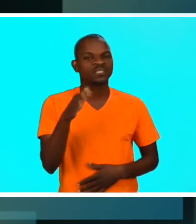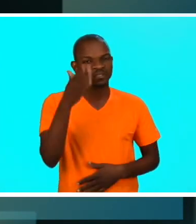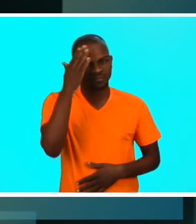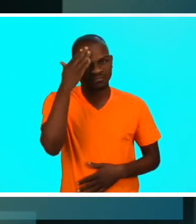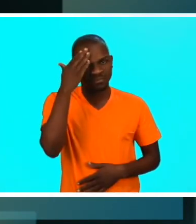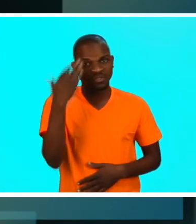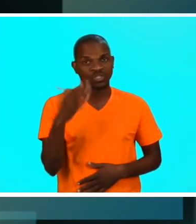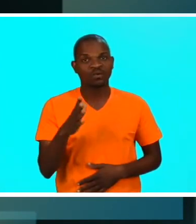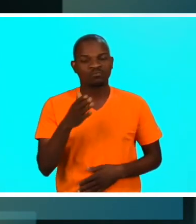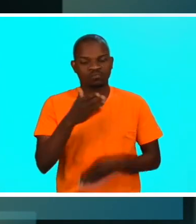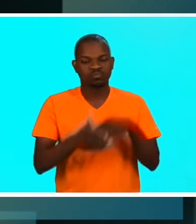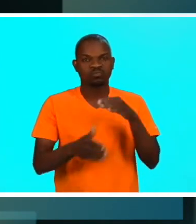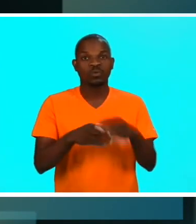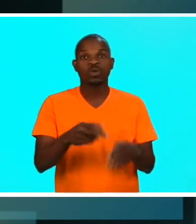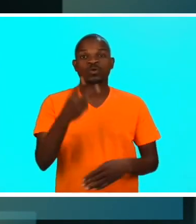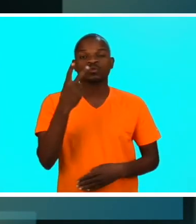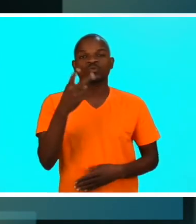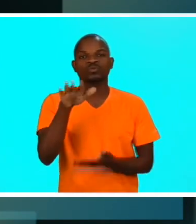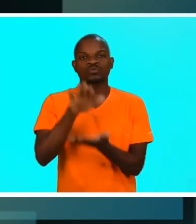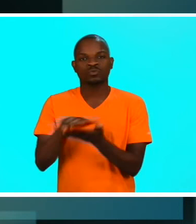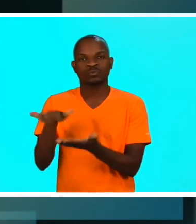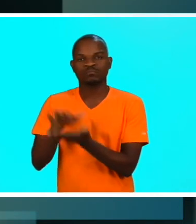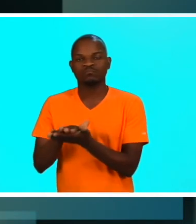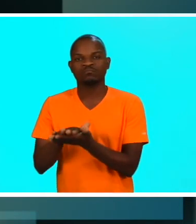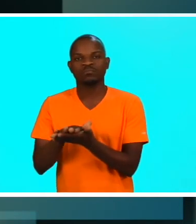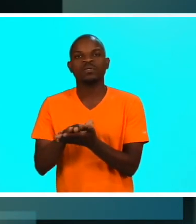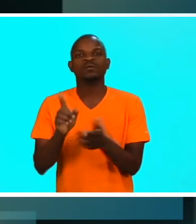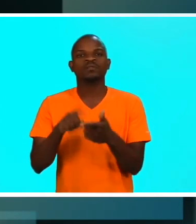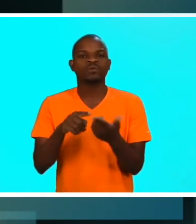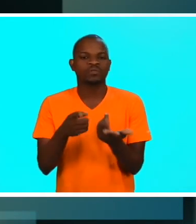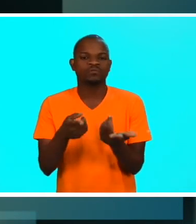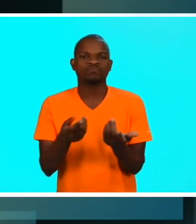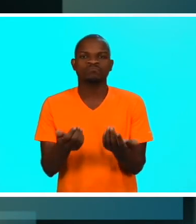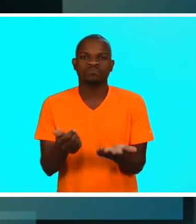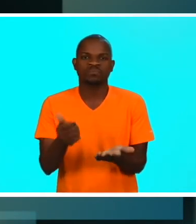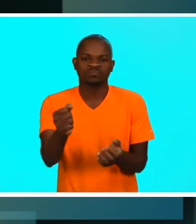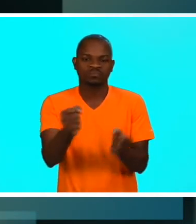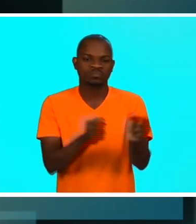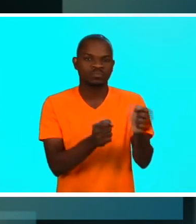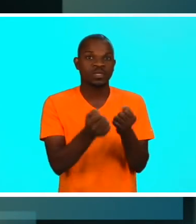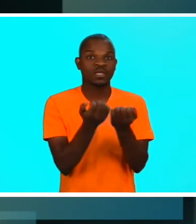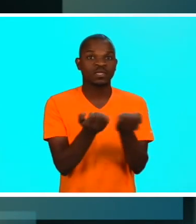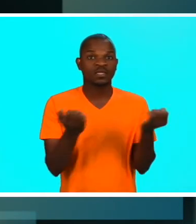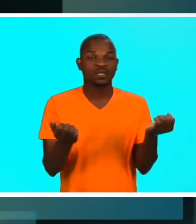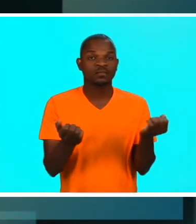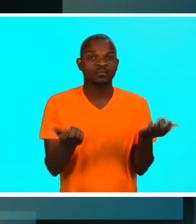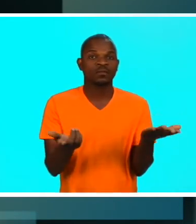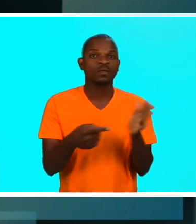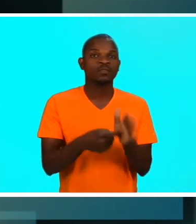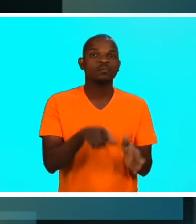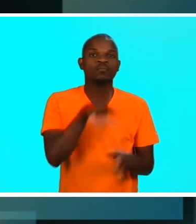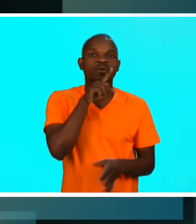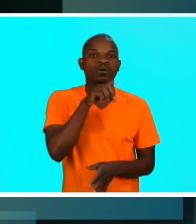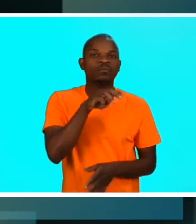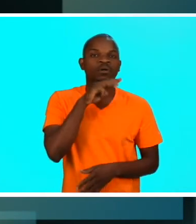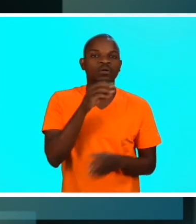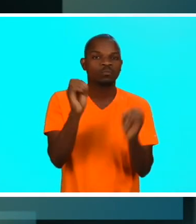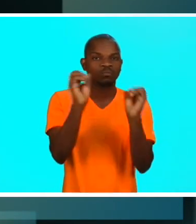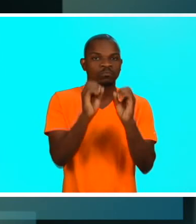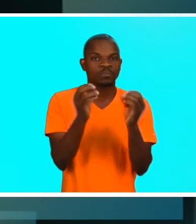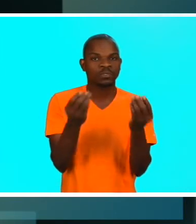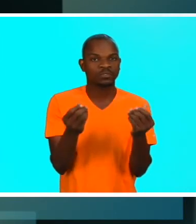construímos duas escolinhas, uma no barco lá na camisa, outra nas maotas. São escolinhas comunitárias que vamos albergar. também essas crianças